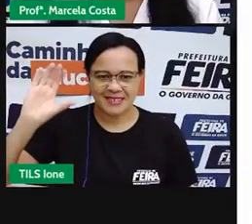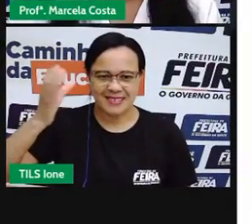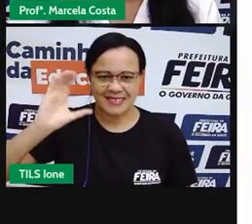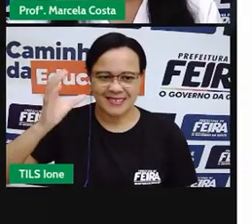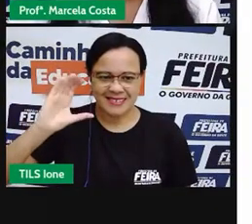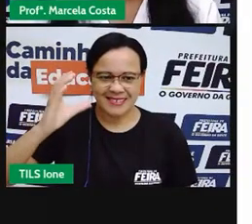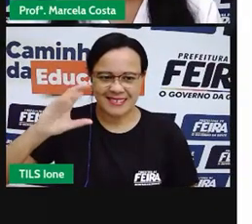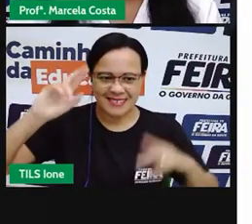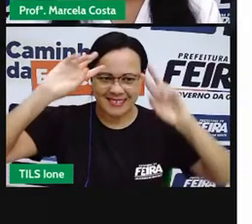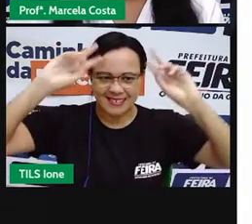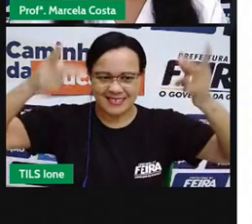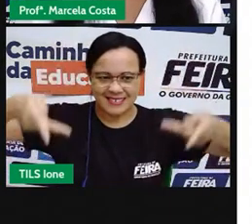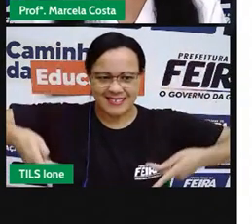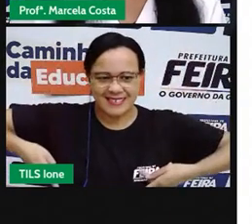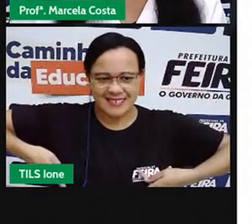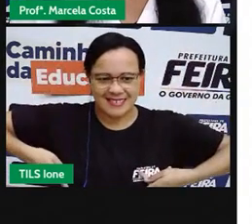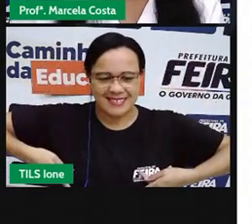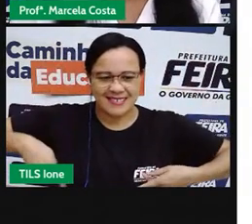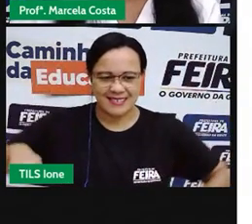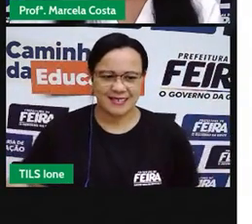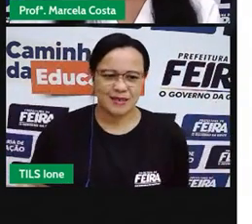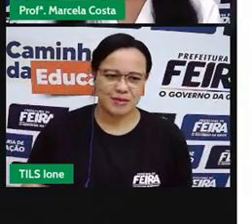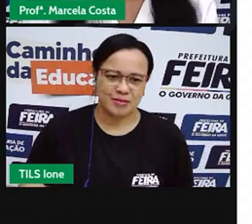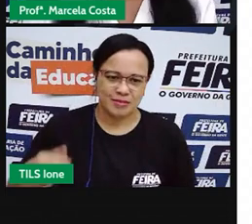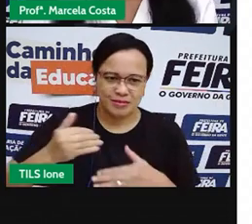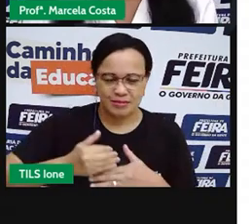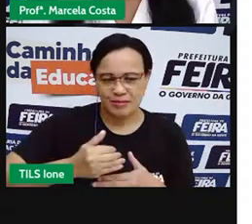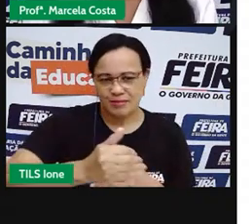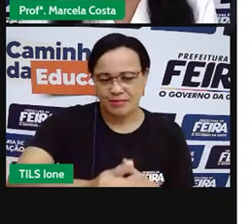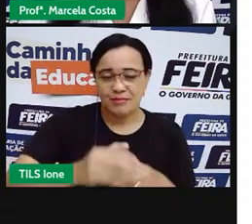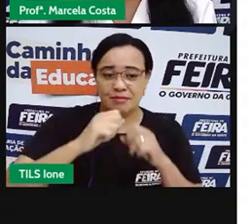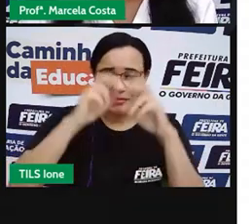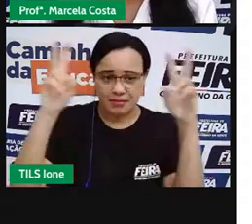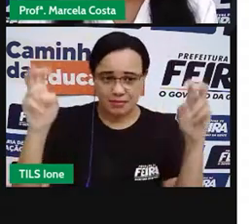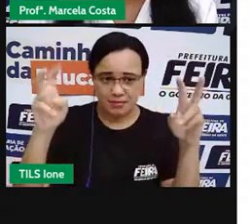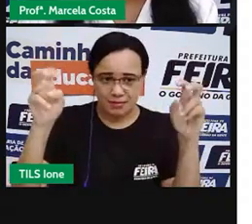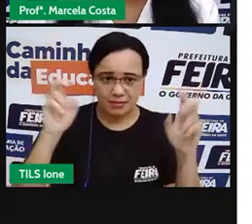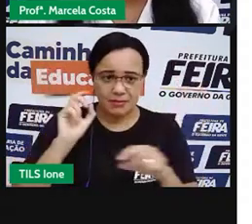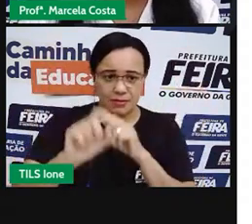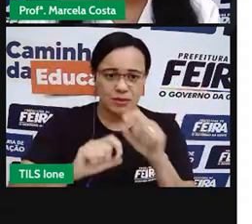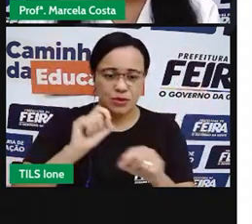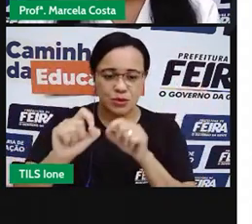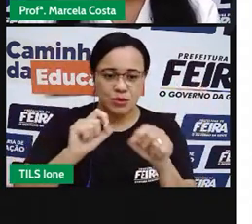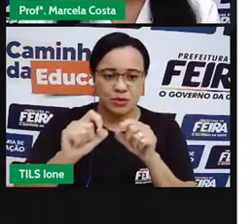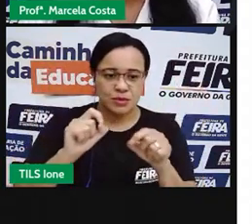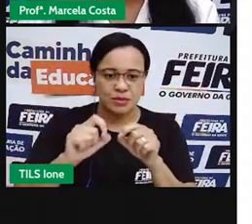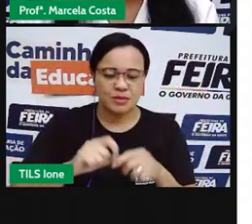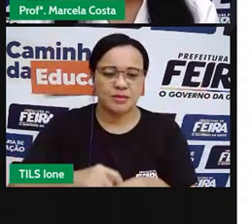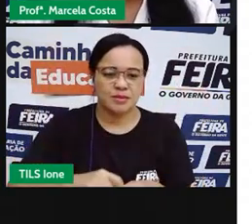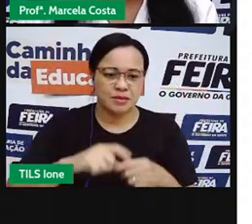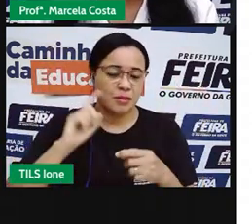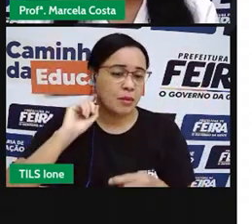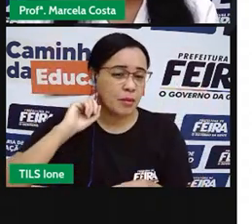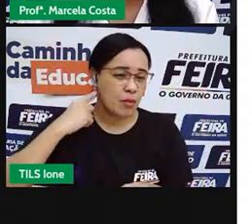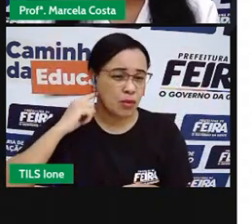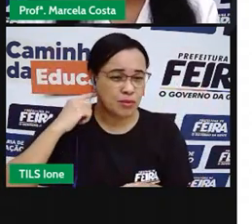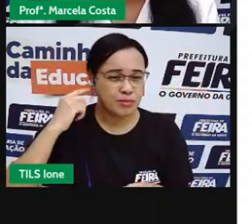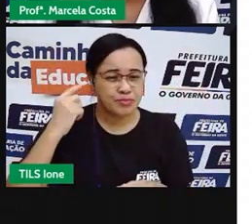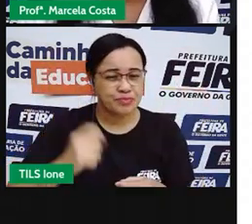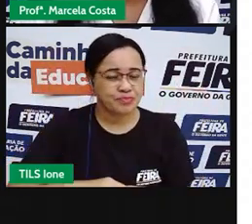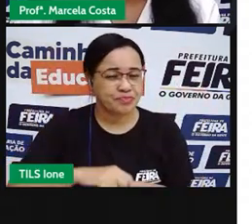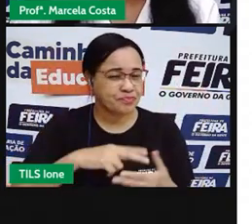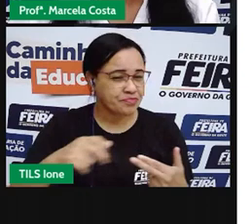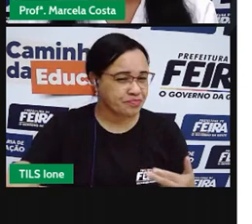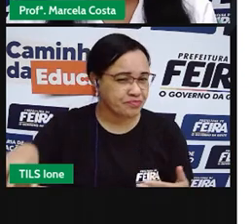Ciências Humanas. E nessa aula de hoje, nós vamos trabalhar com o tema poluição sonora.